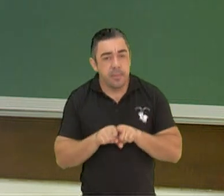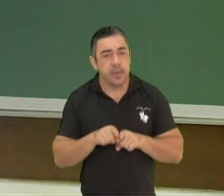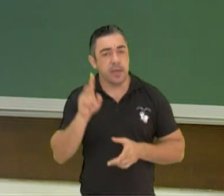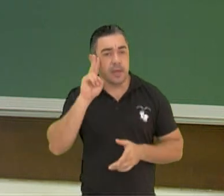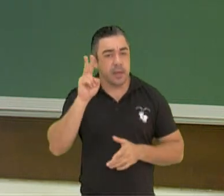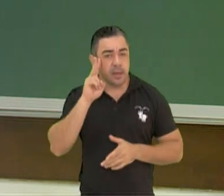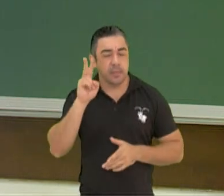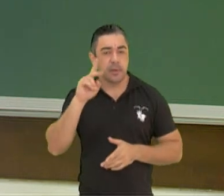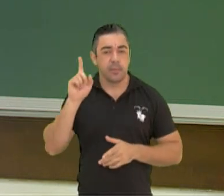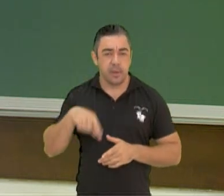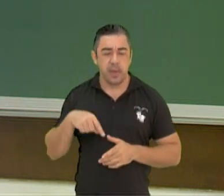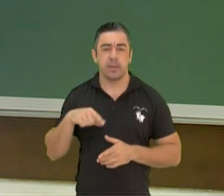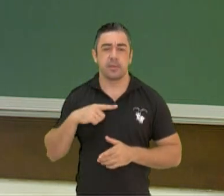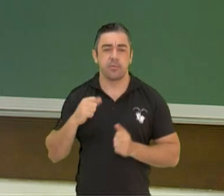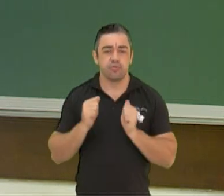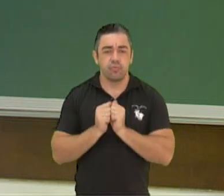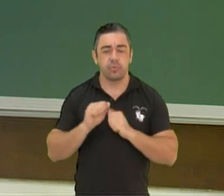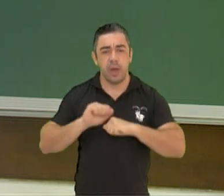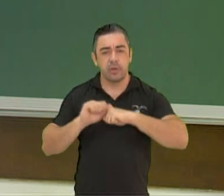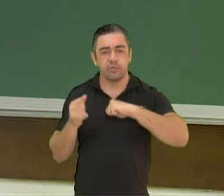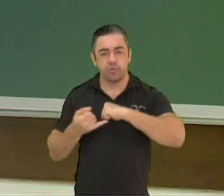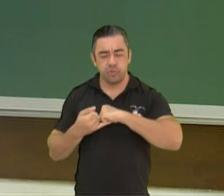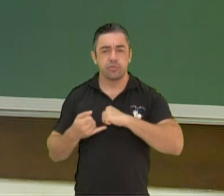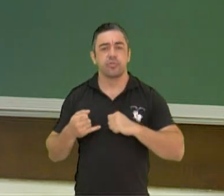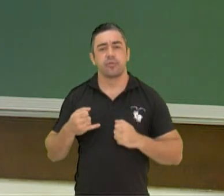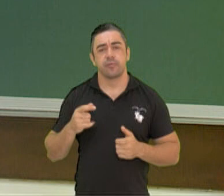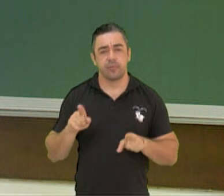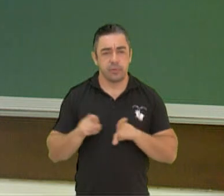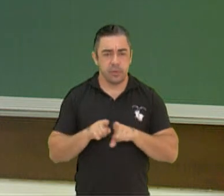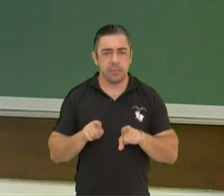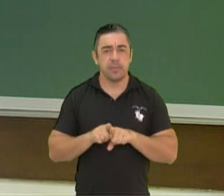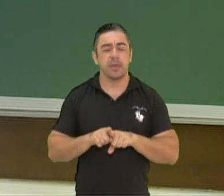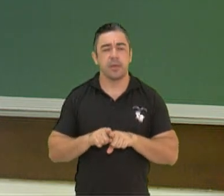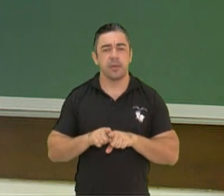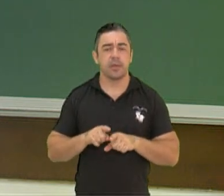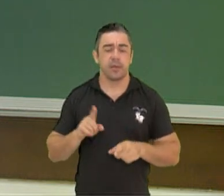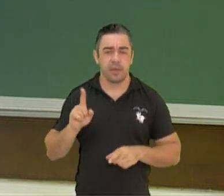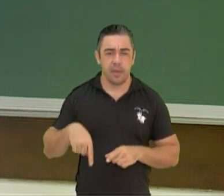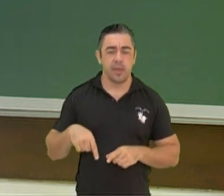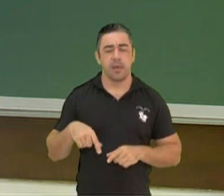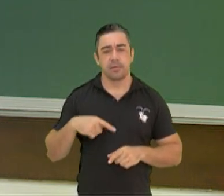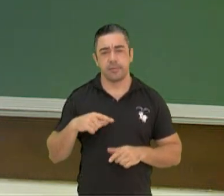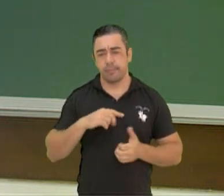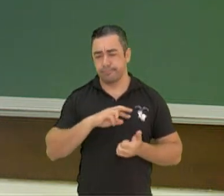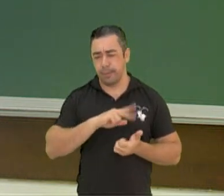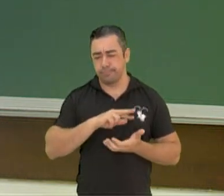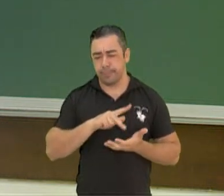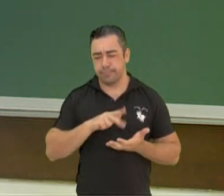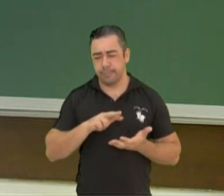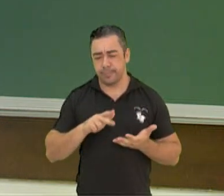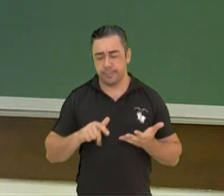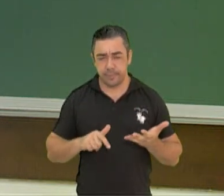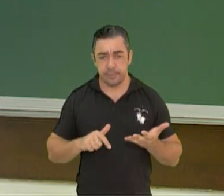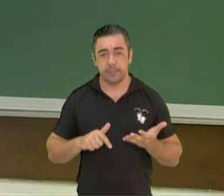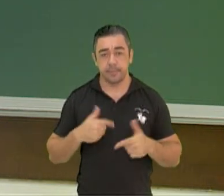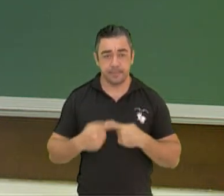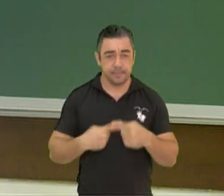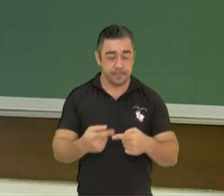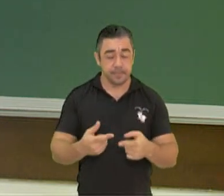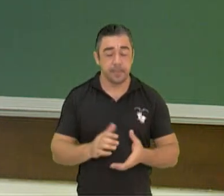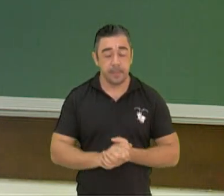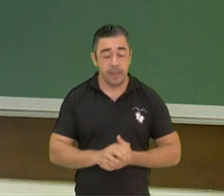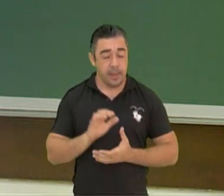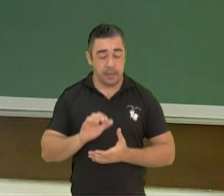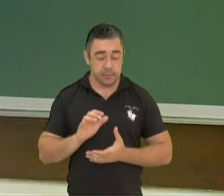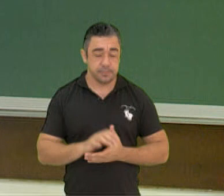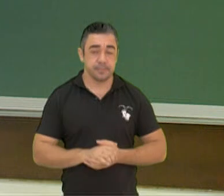da adjetiva e também as adverbiais, que são causais, finais, temporais, concessivas, consecutivas e